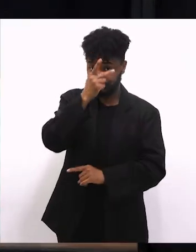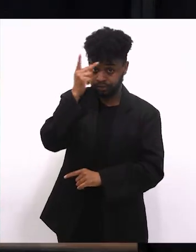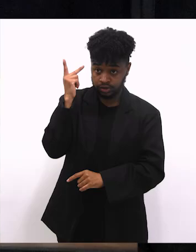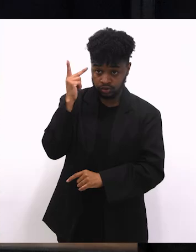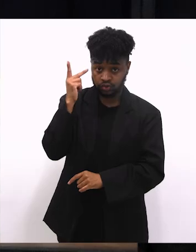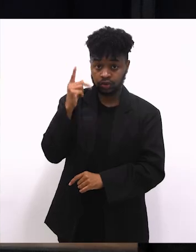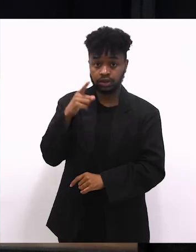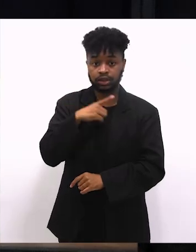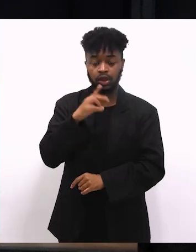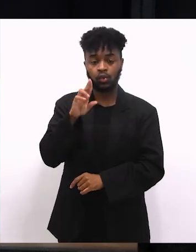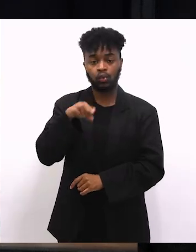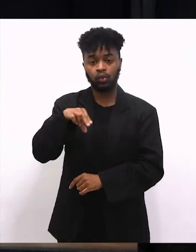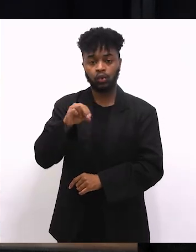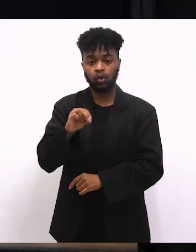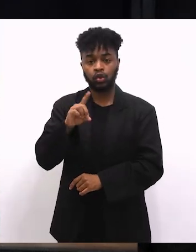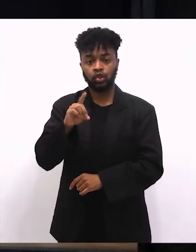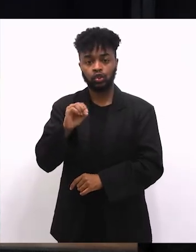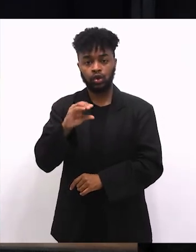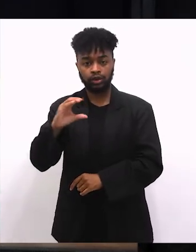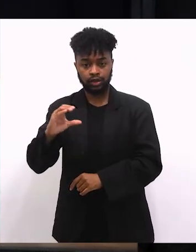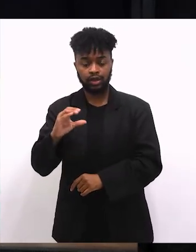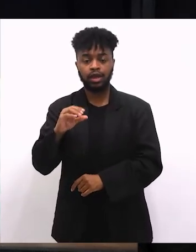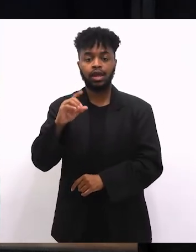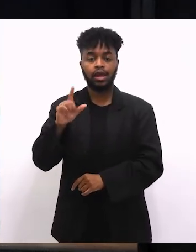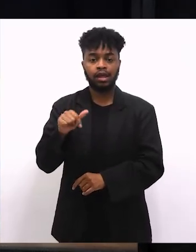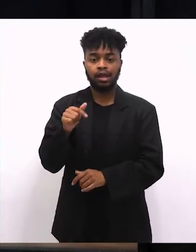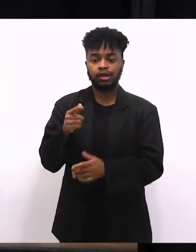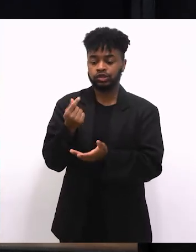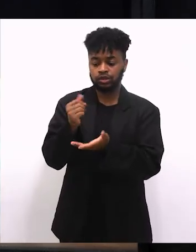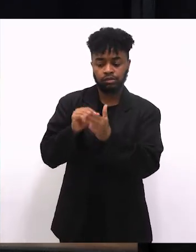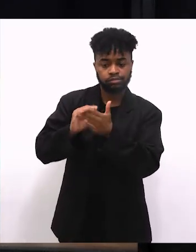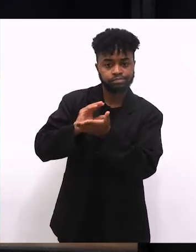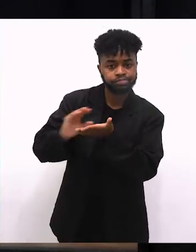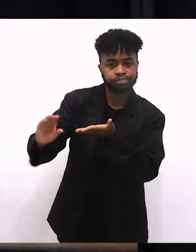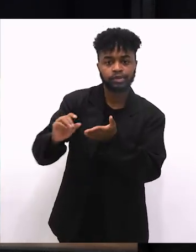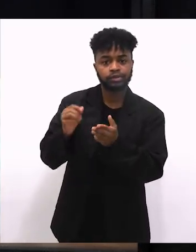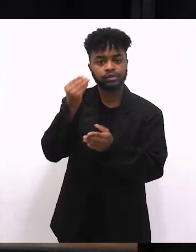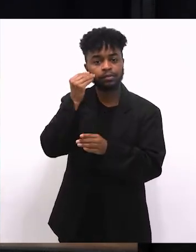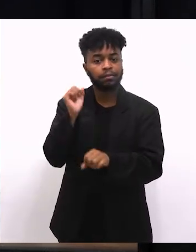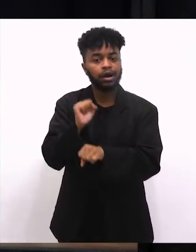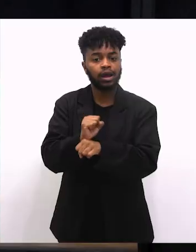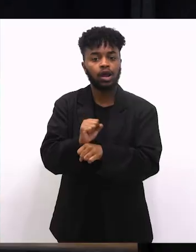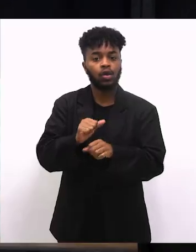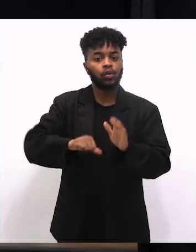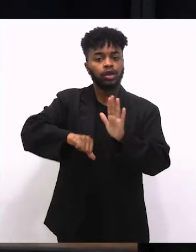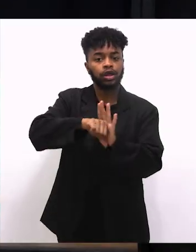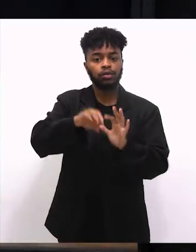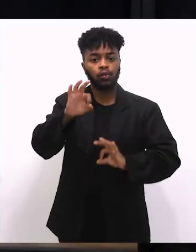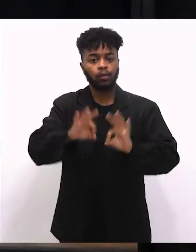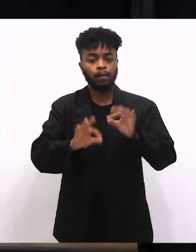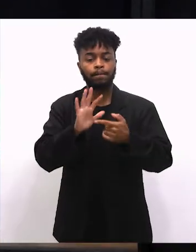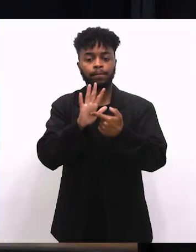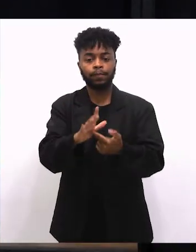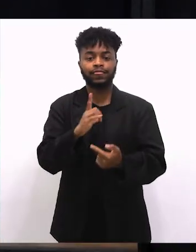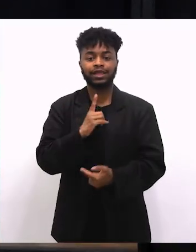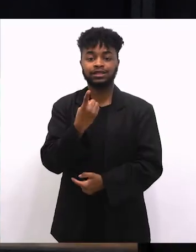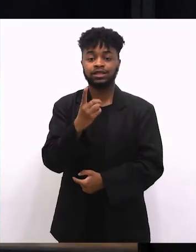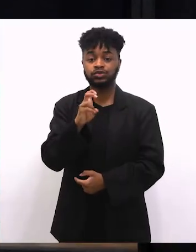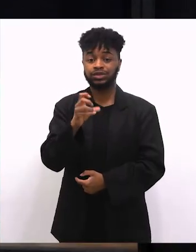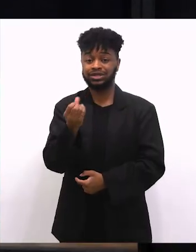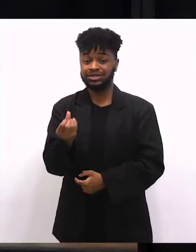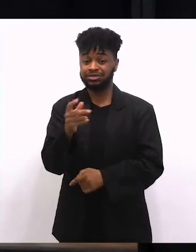acordo com a UNODC, que é o Fundo das Nações Unidas de Combate ao Crime Organizado, aponta que nós temos